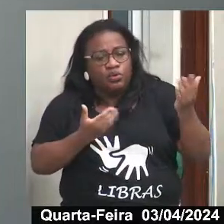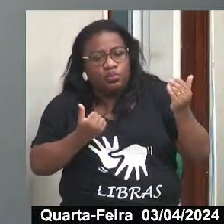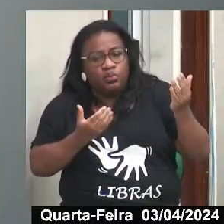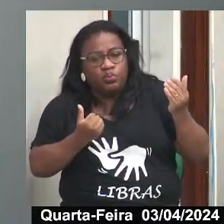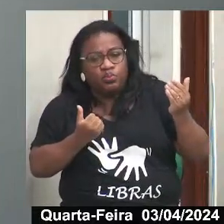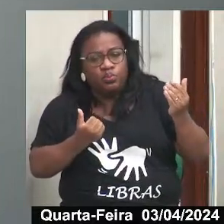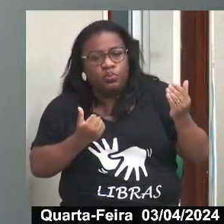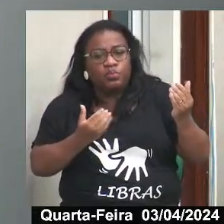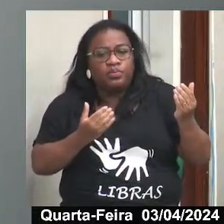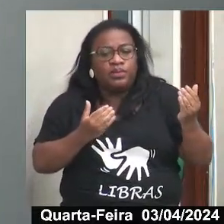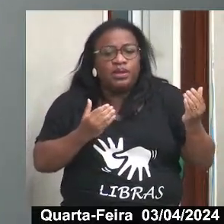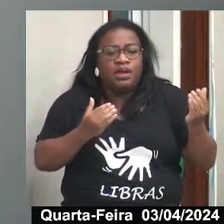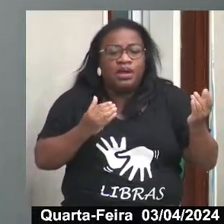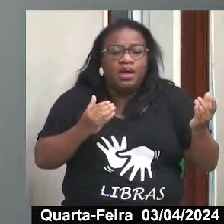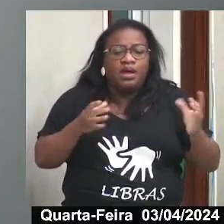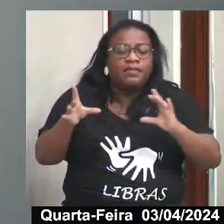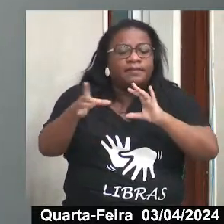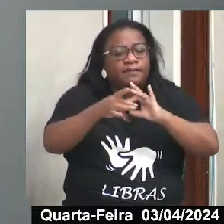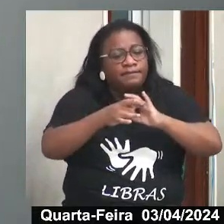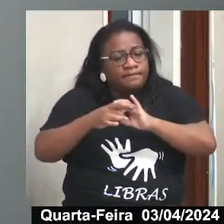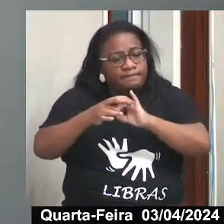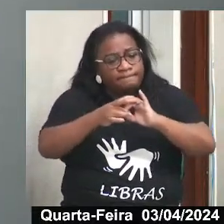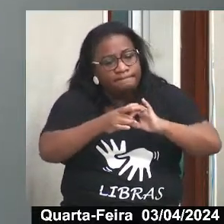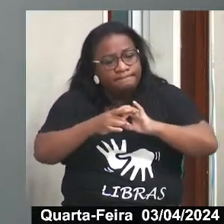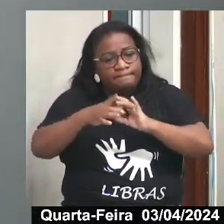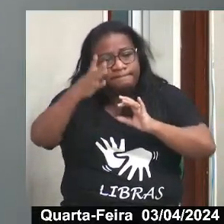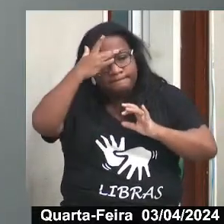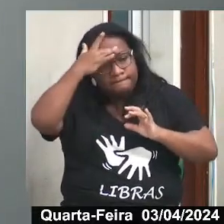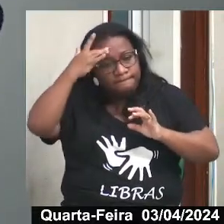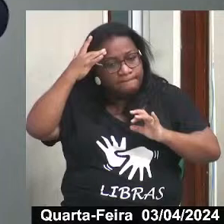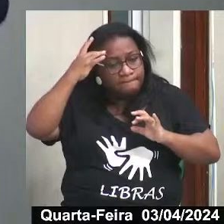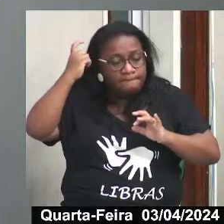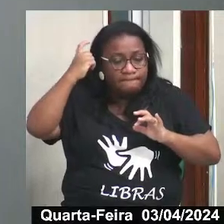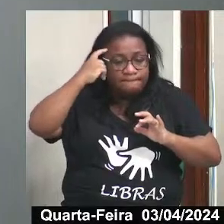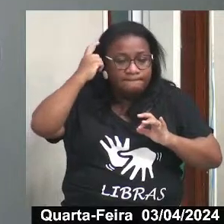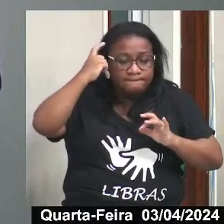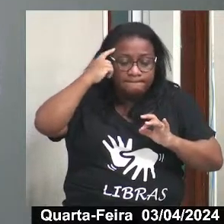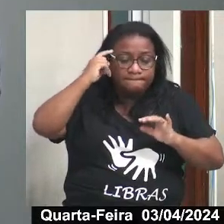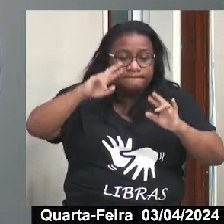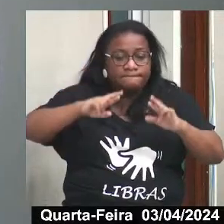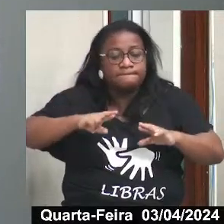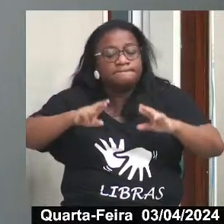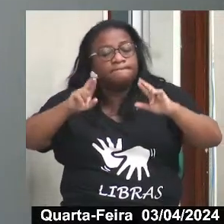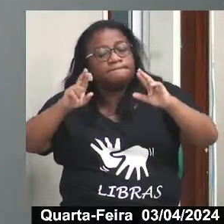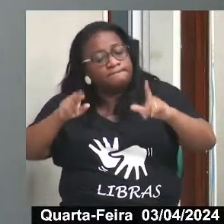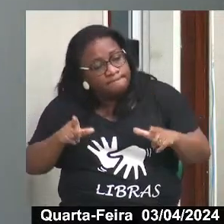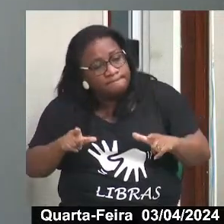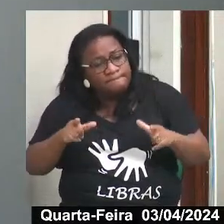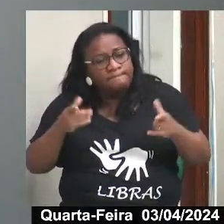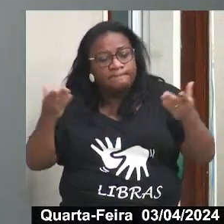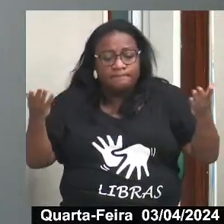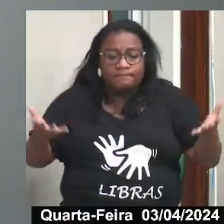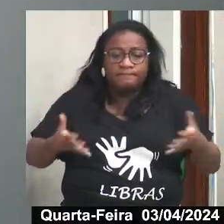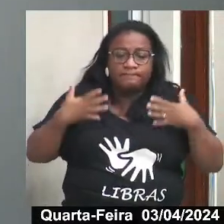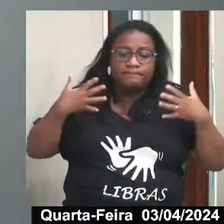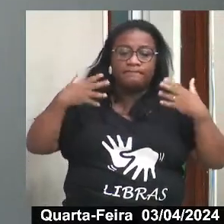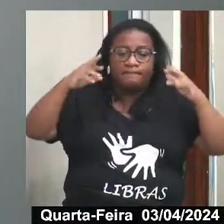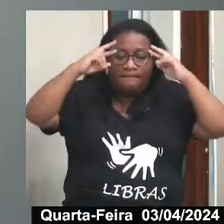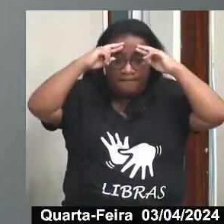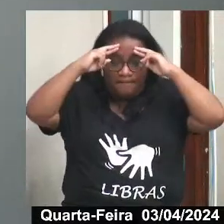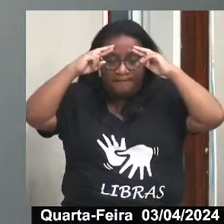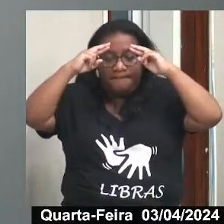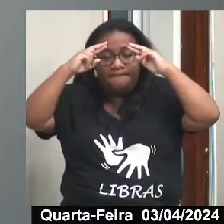cívica, a boa convivência entre pessoas que pensam diferente, de partidos diferentes, incentivando